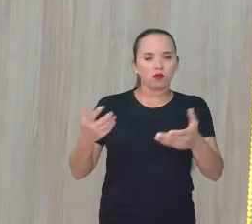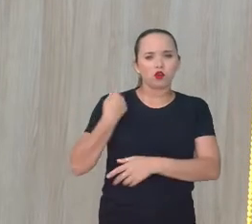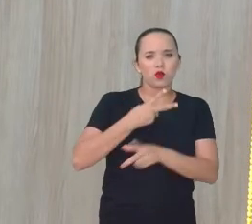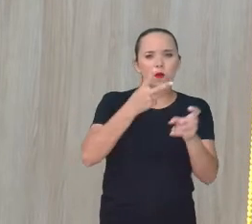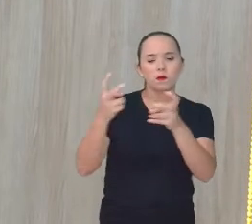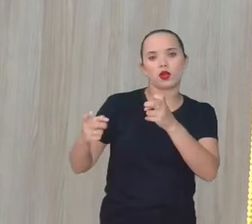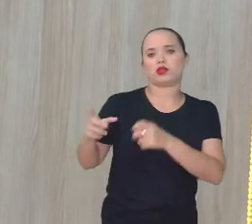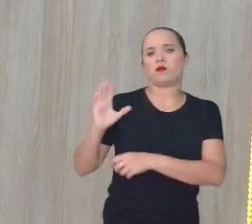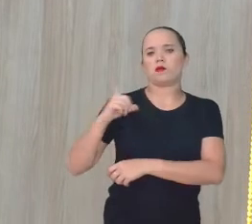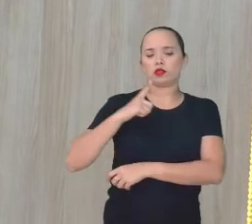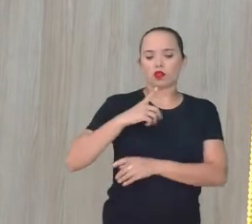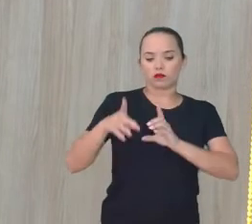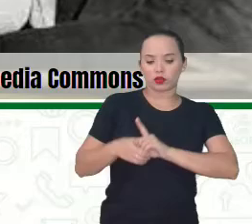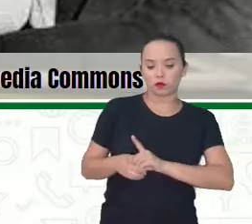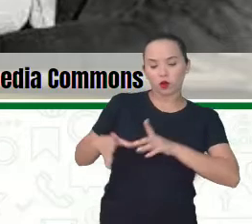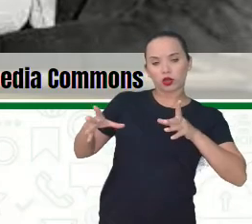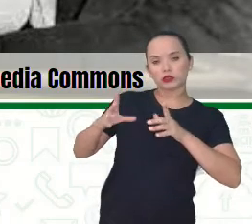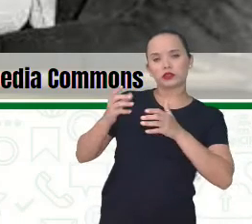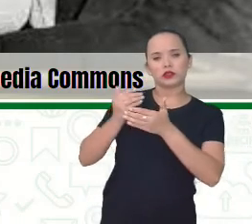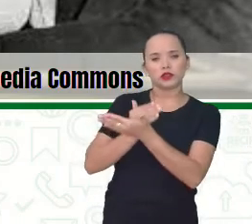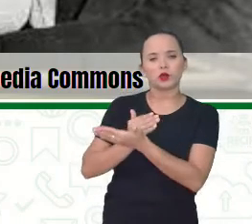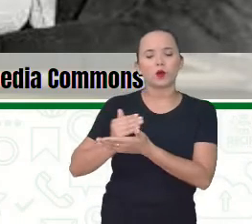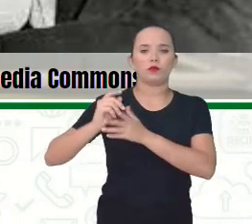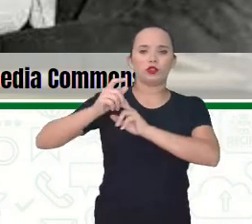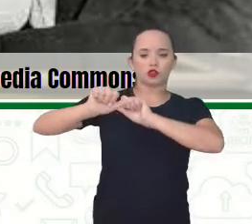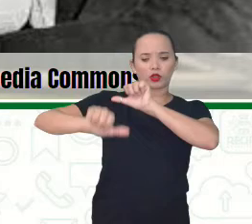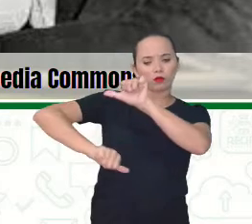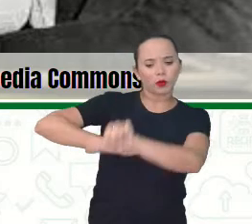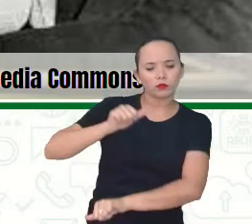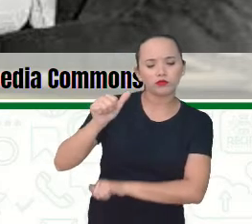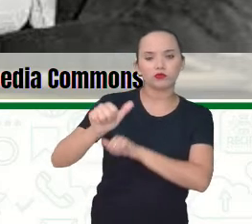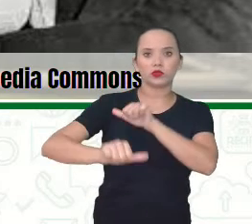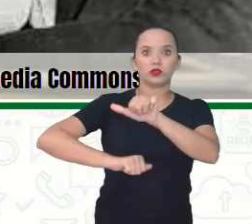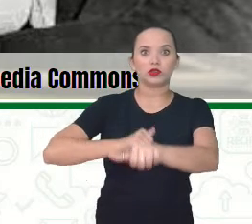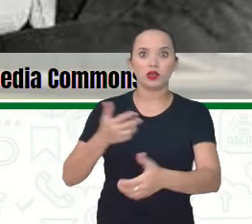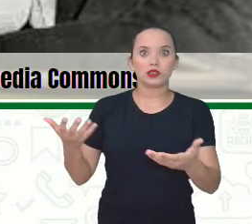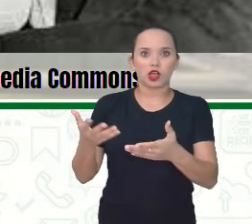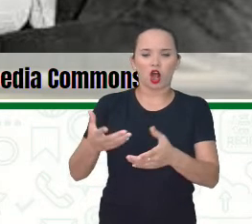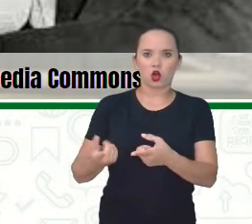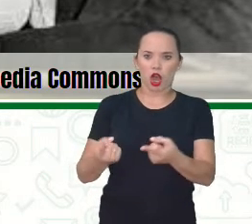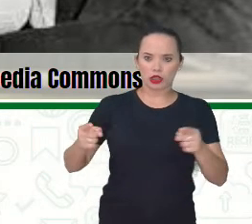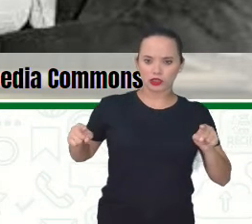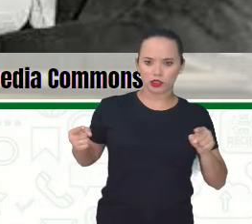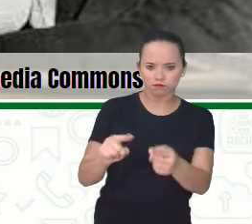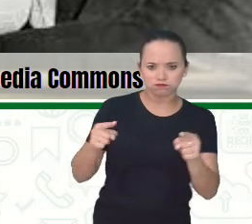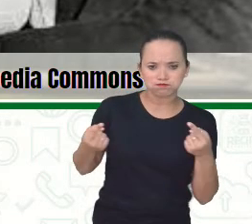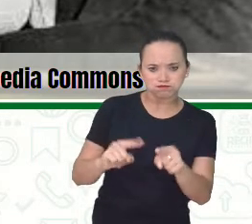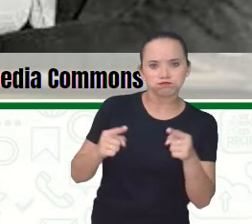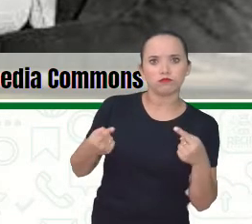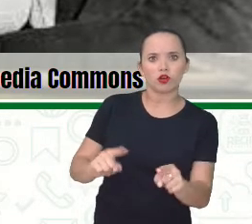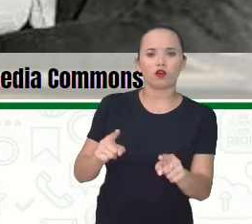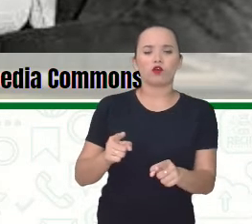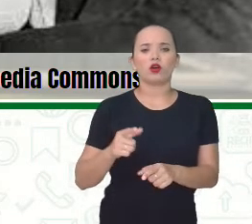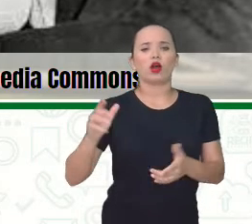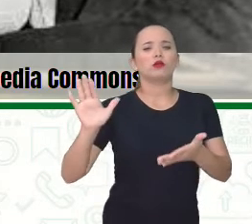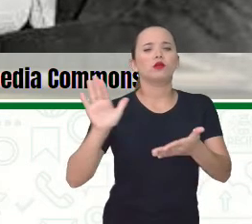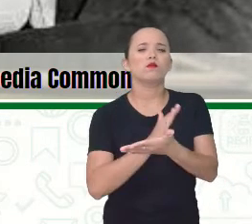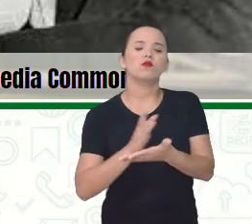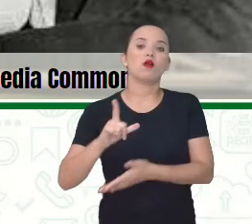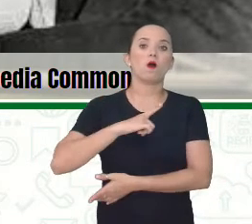processo de restauração, né, pós-ditadura, sendo atacada, né, por